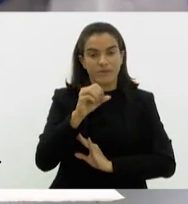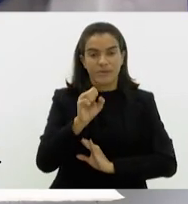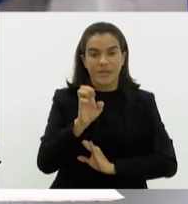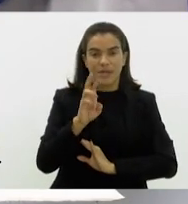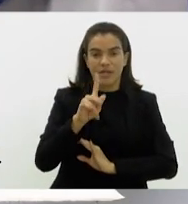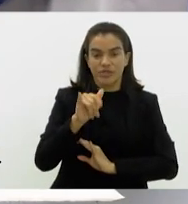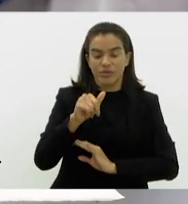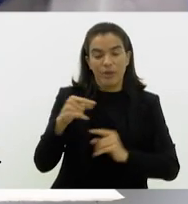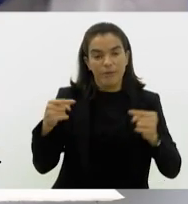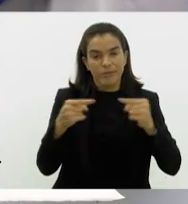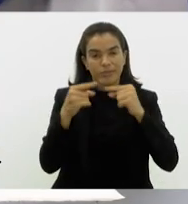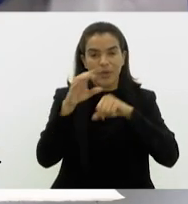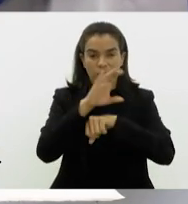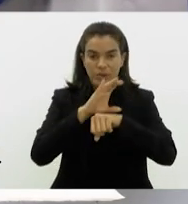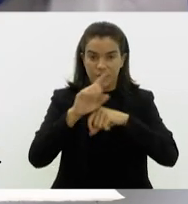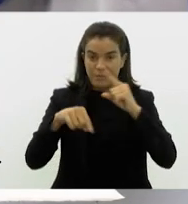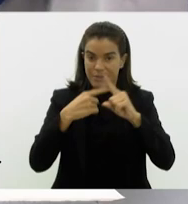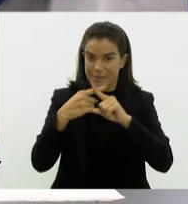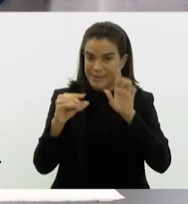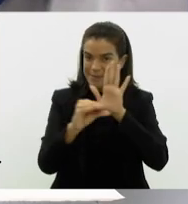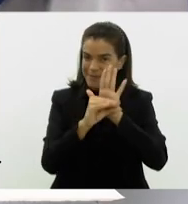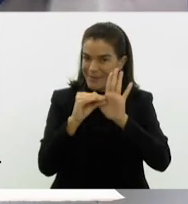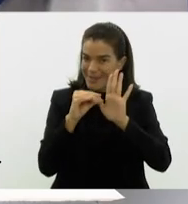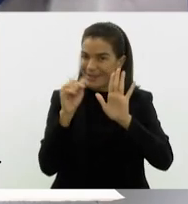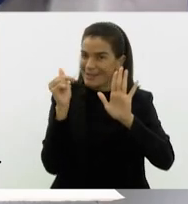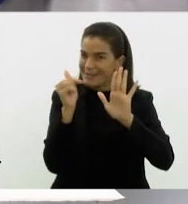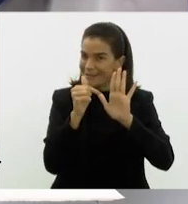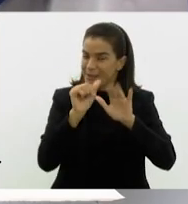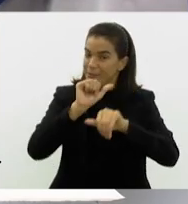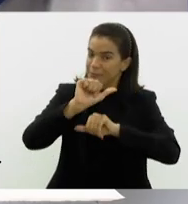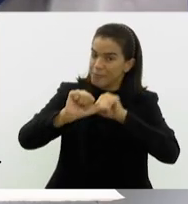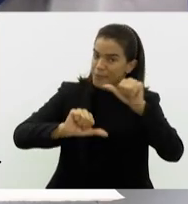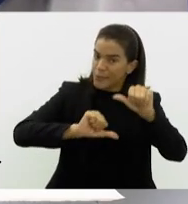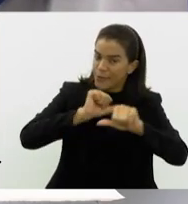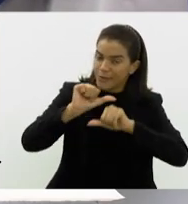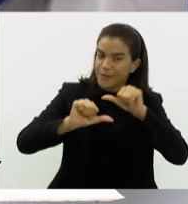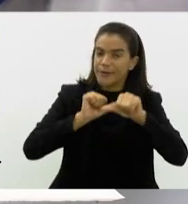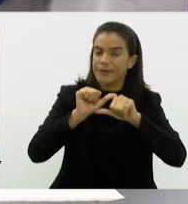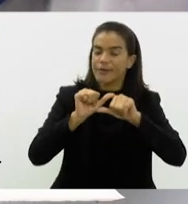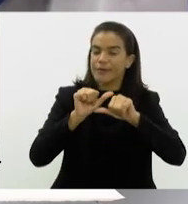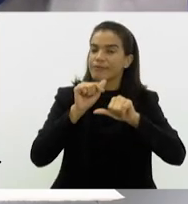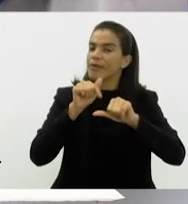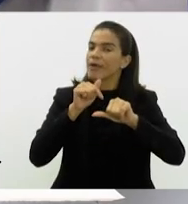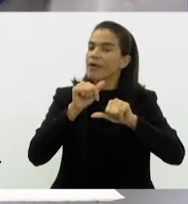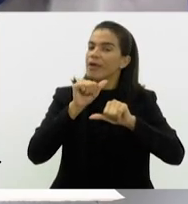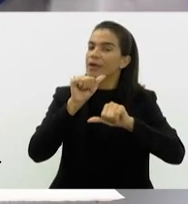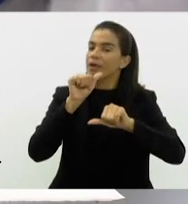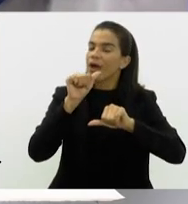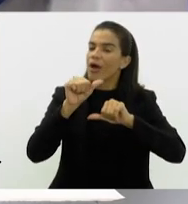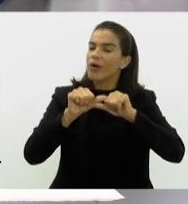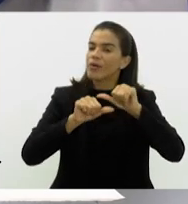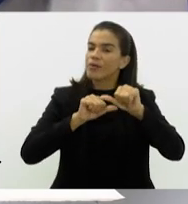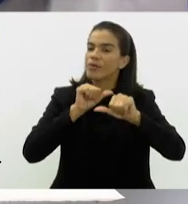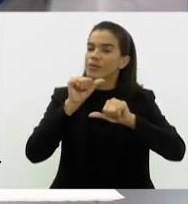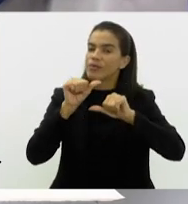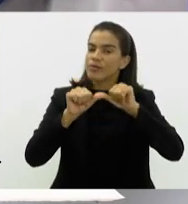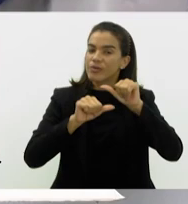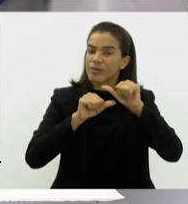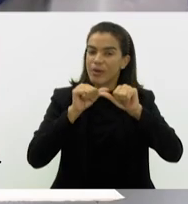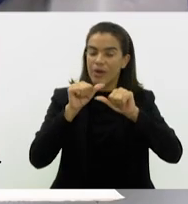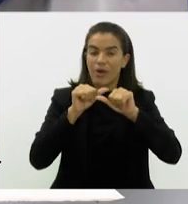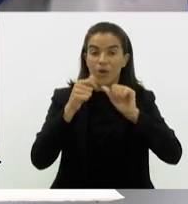pela constitucionalidade com emenda, na verdade, uma emenda modificativa, que altera a